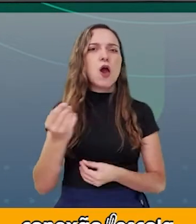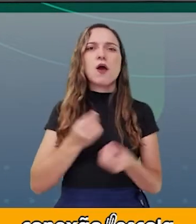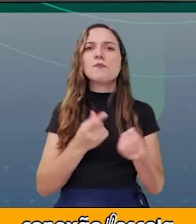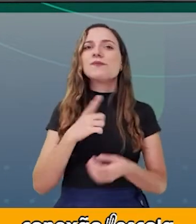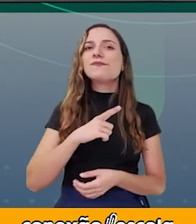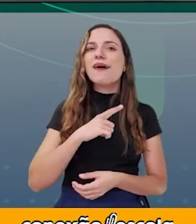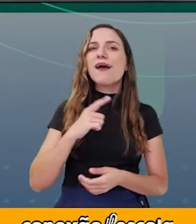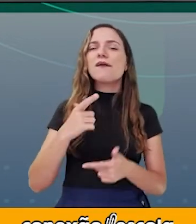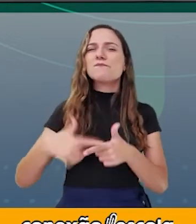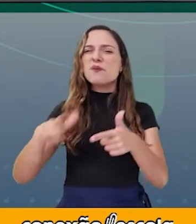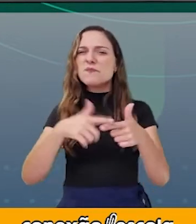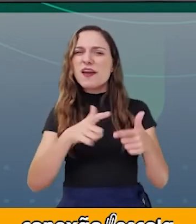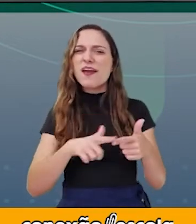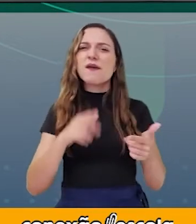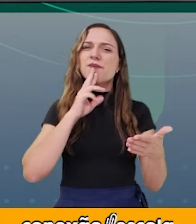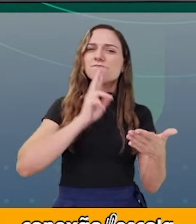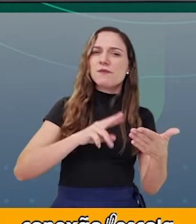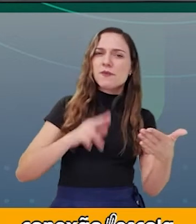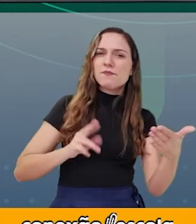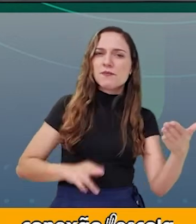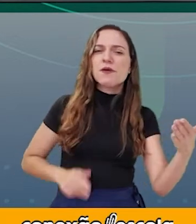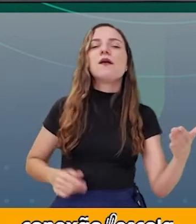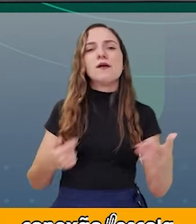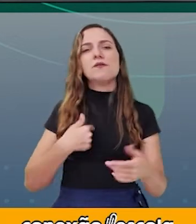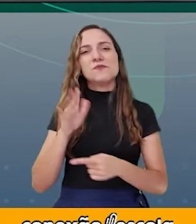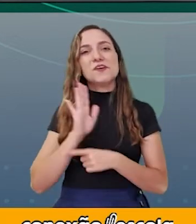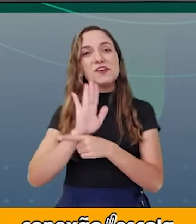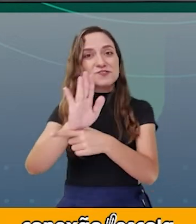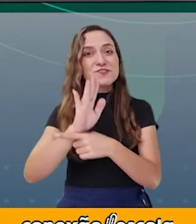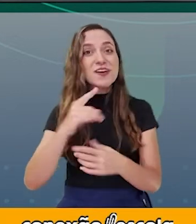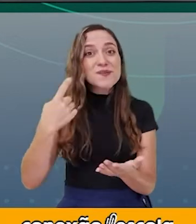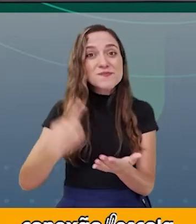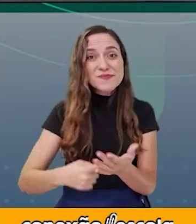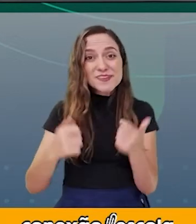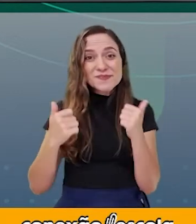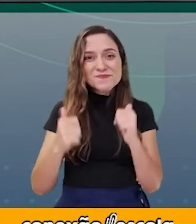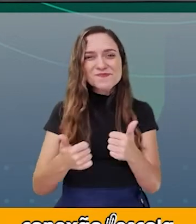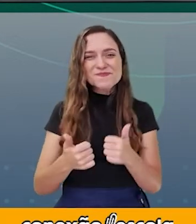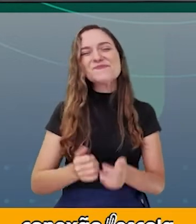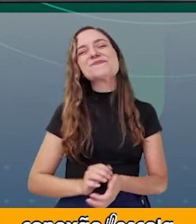situações, problemas, que eu vou te ajudar. Combinado?